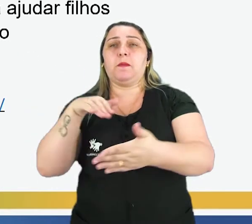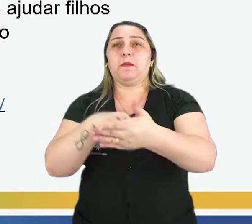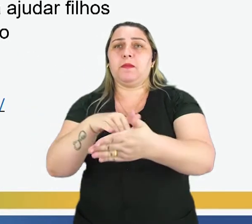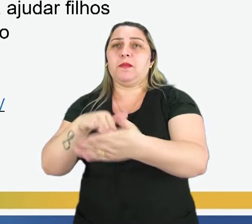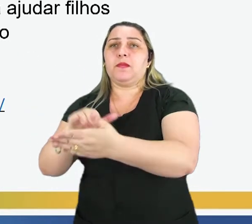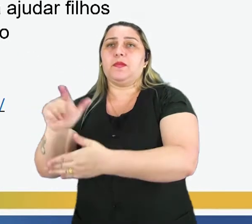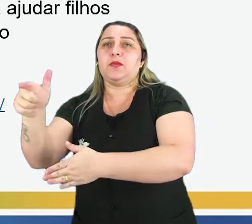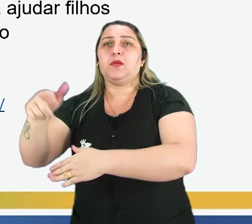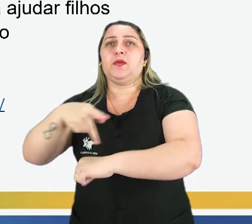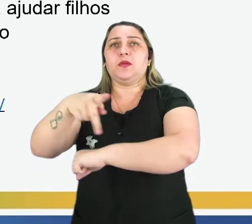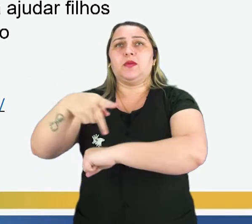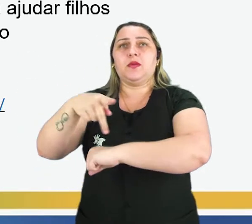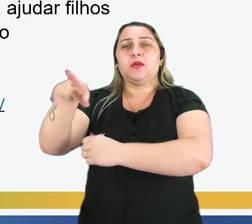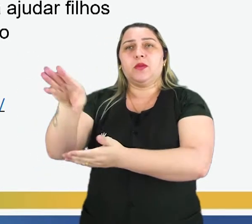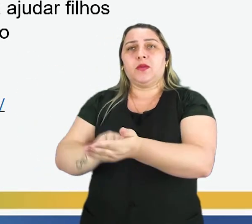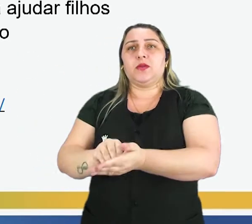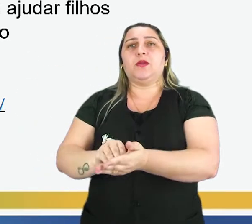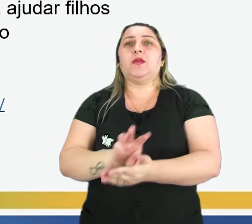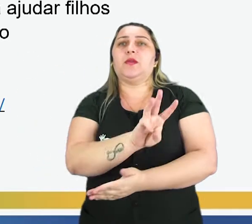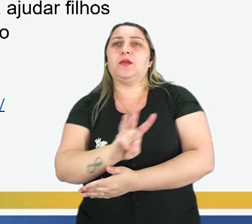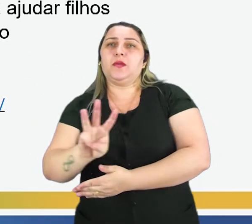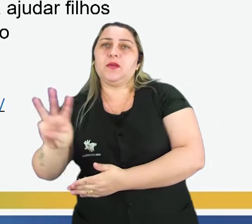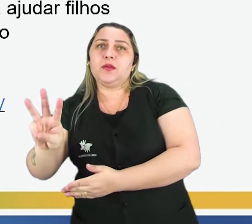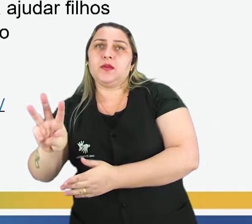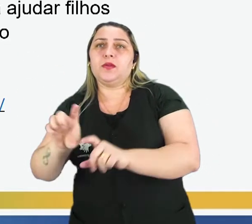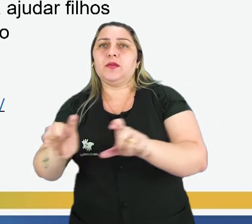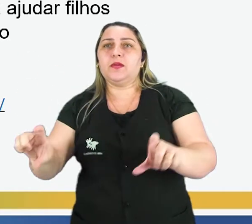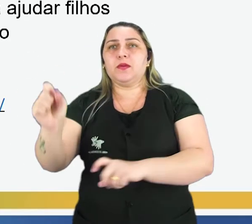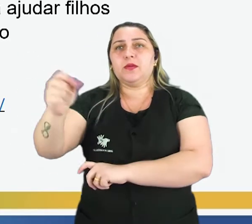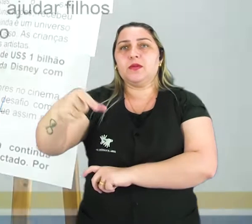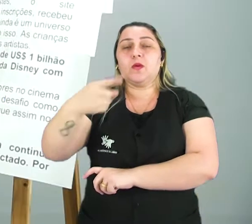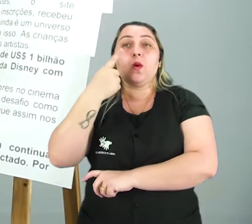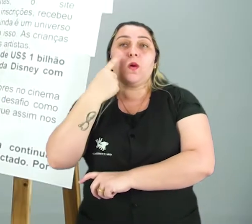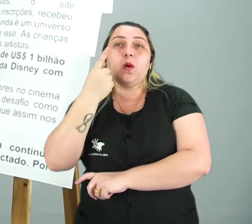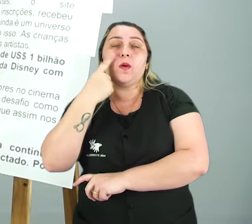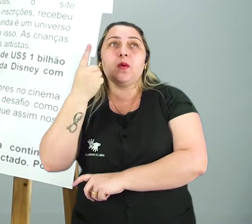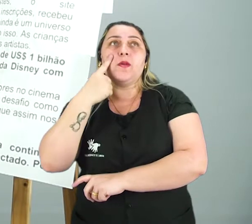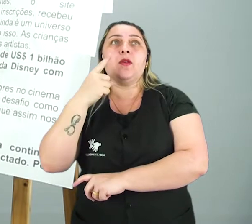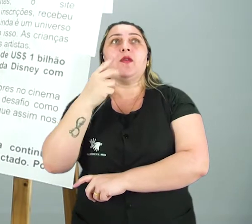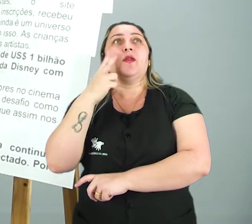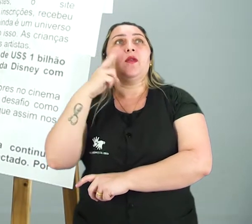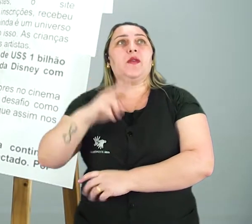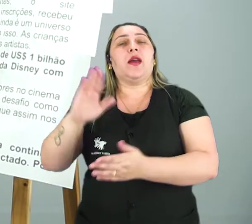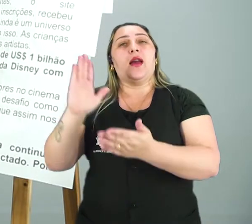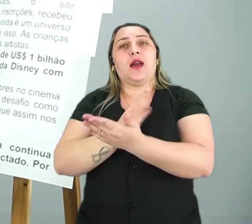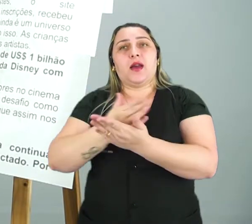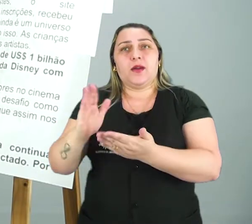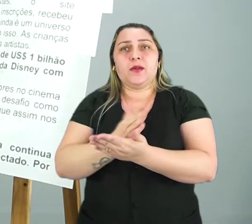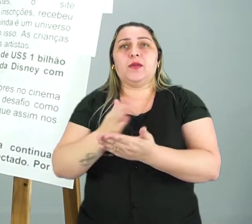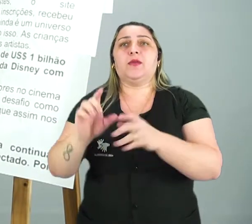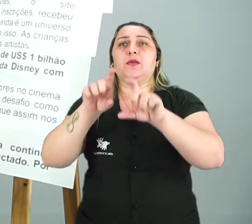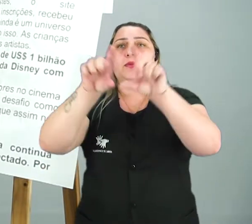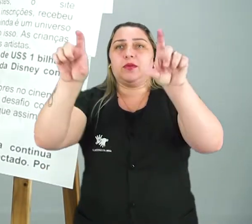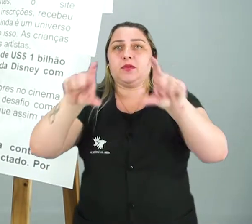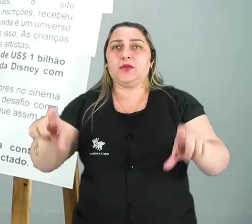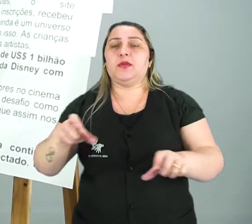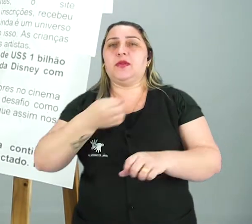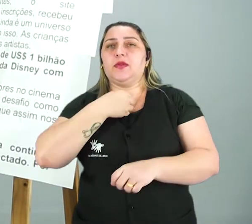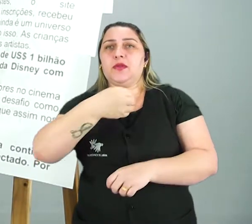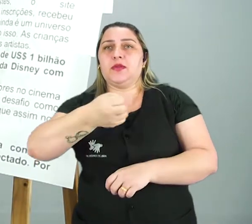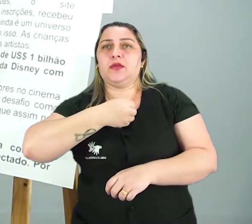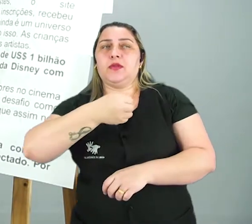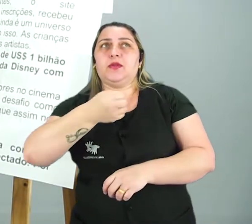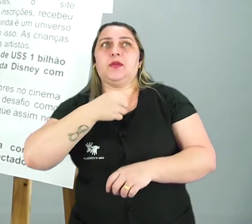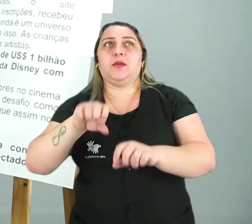A entrevista foi tirada desse site aí. Então, olha só, a gente vai ver alguns trechos dessa entrevista, né? Claro, uma